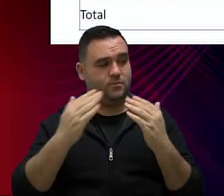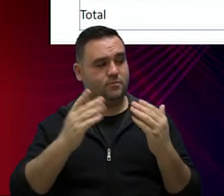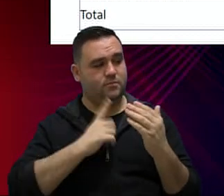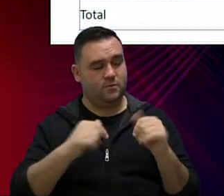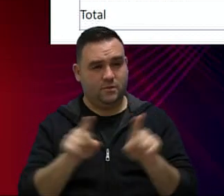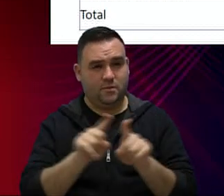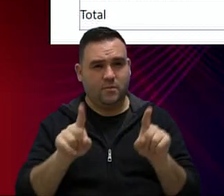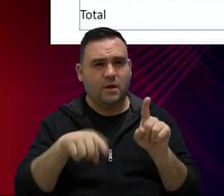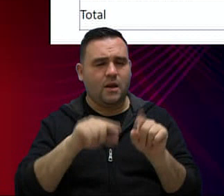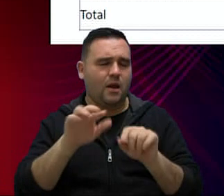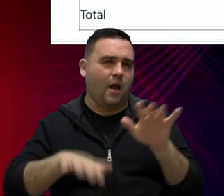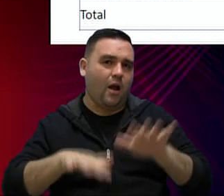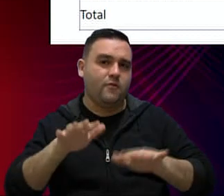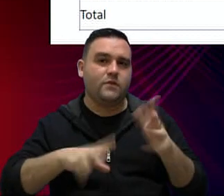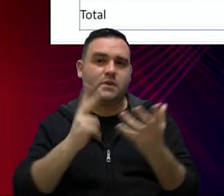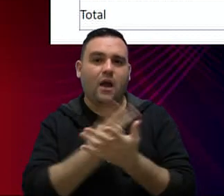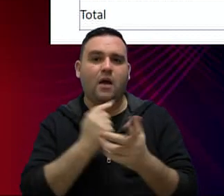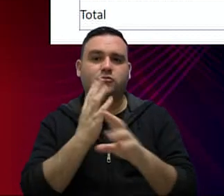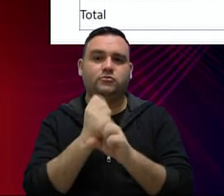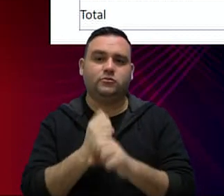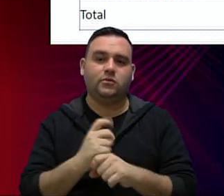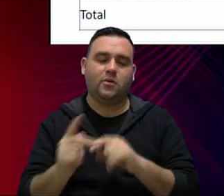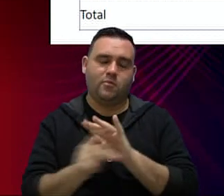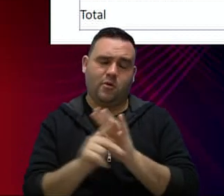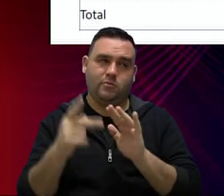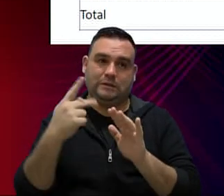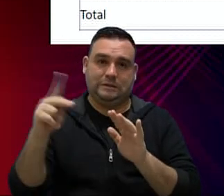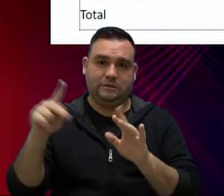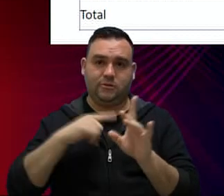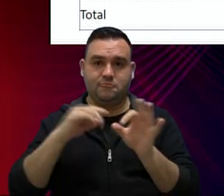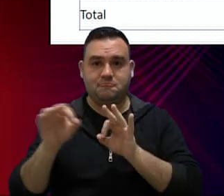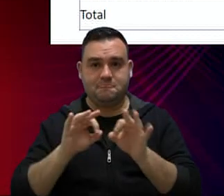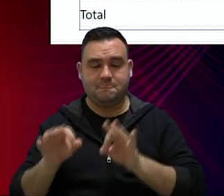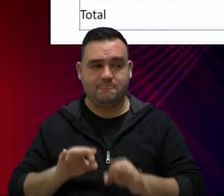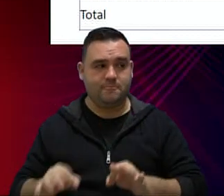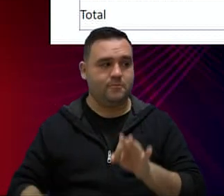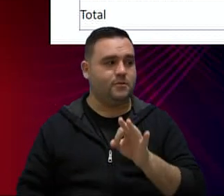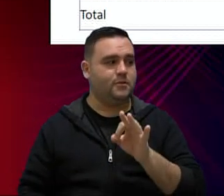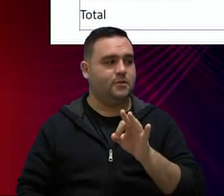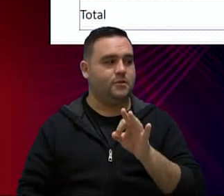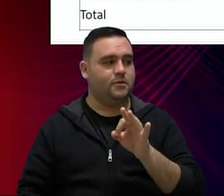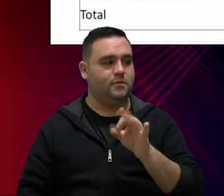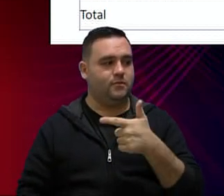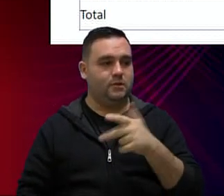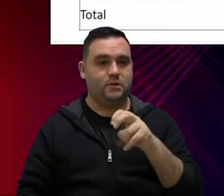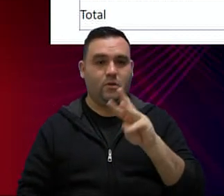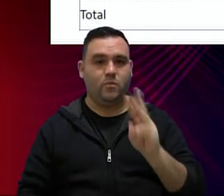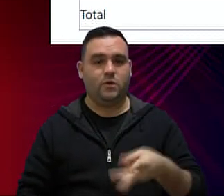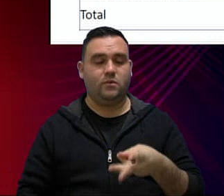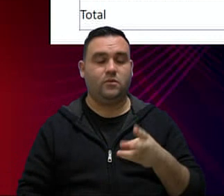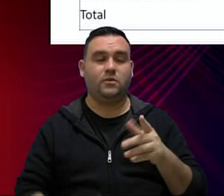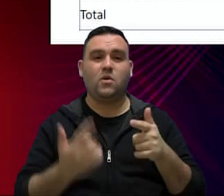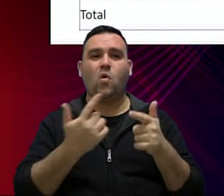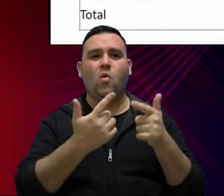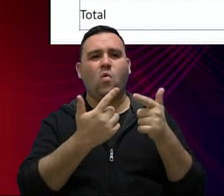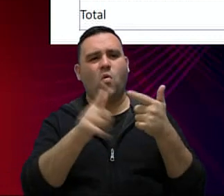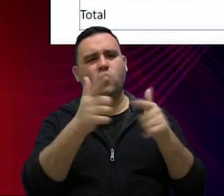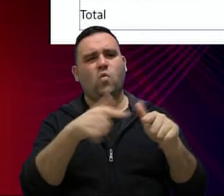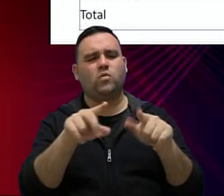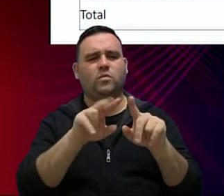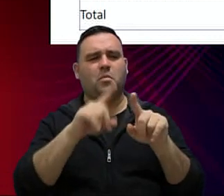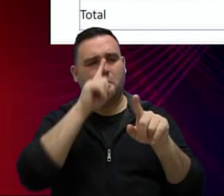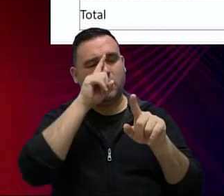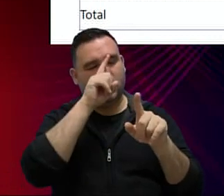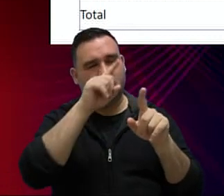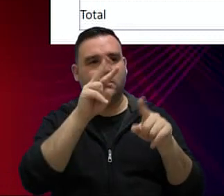que são as vezes erros de cálculo no próprio resseco são esta matéria é 25 milhões e outros diz que